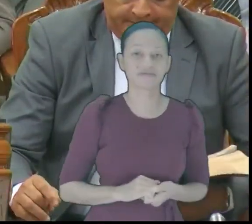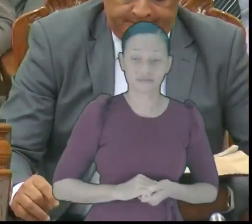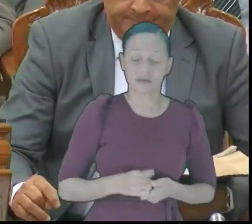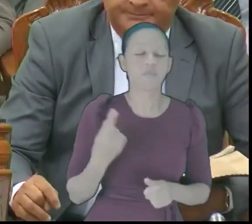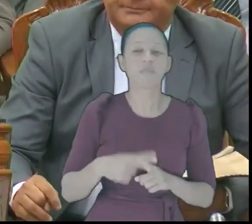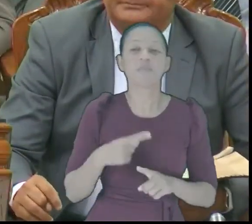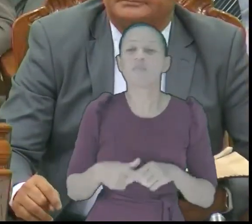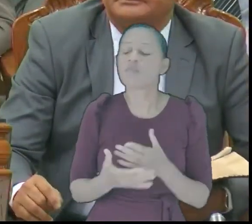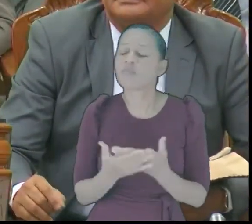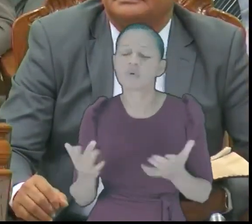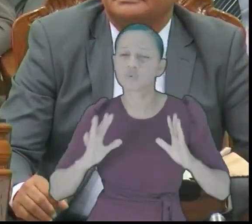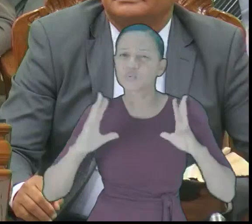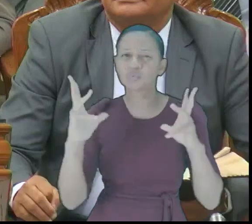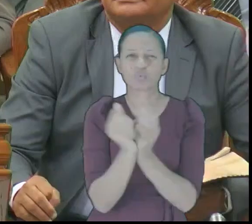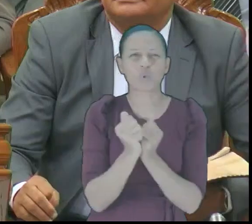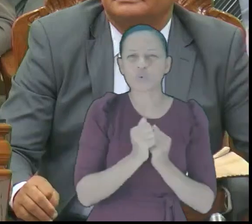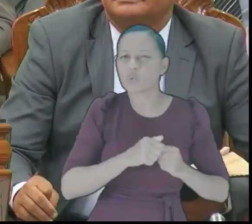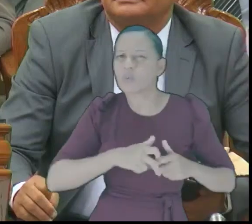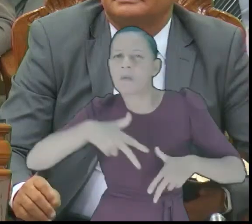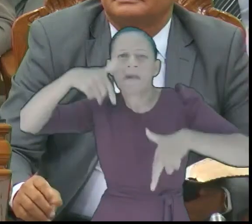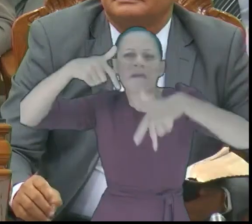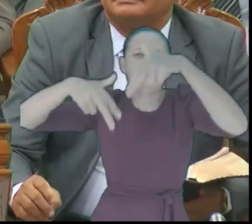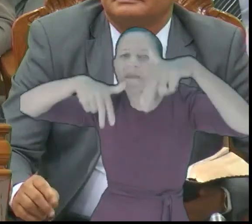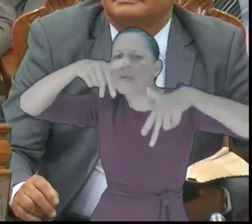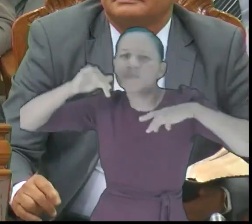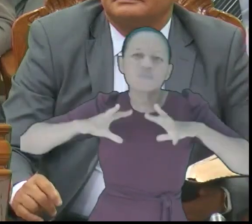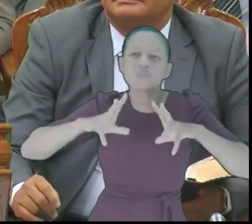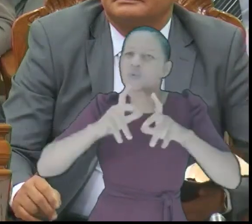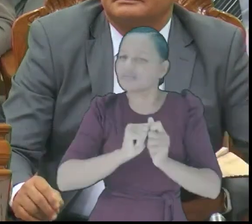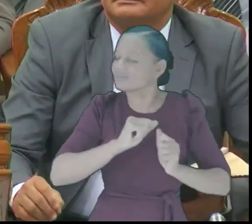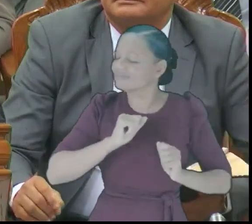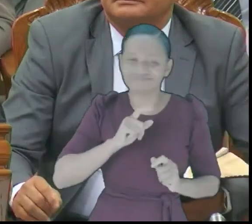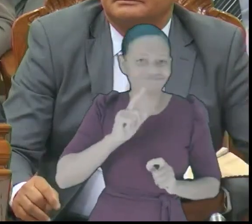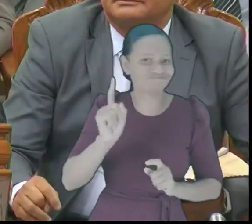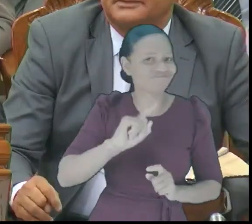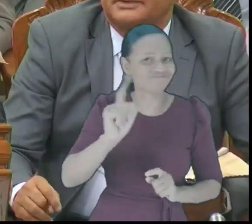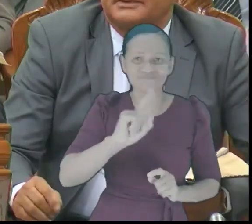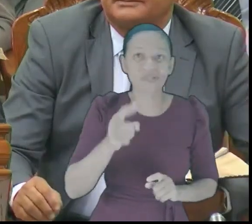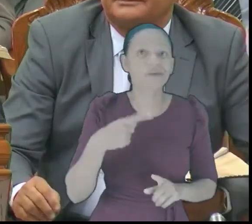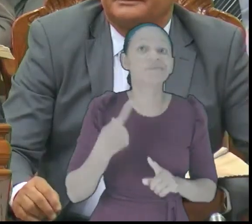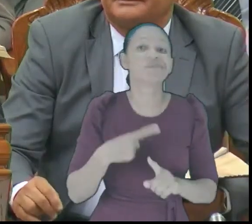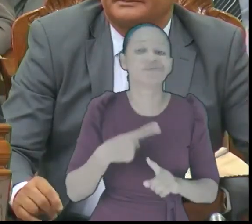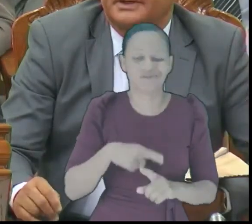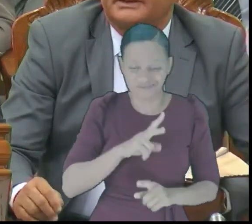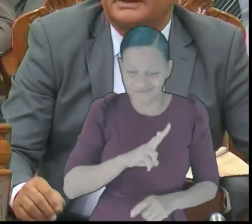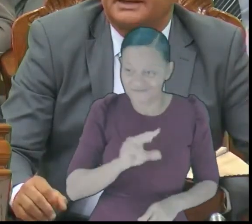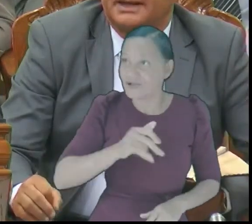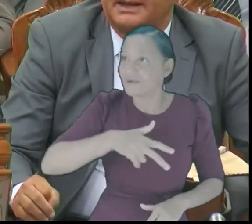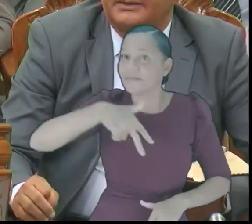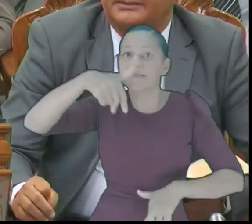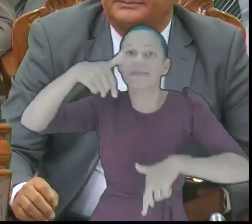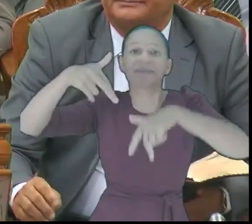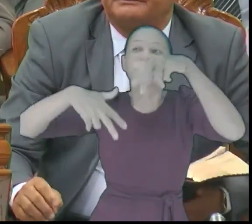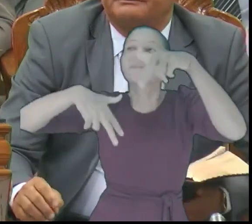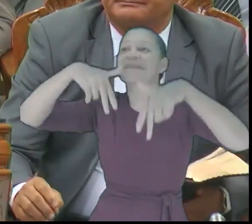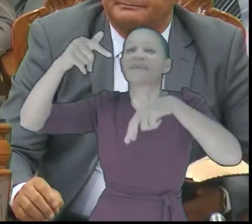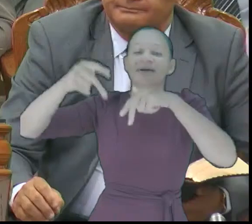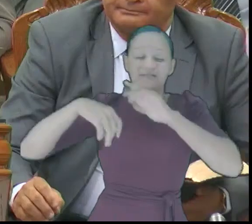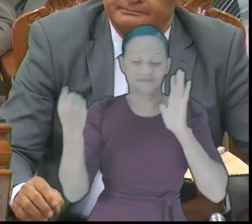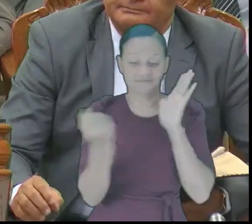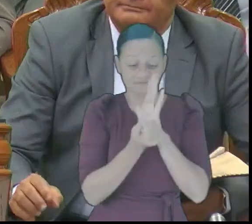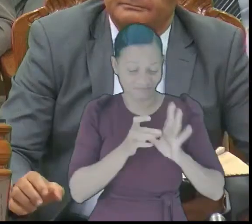Por que é que não vai subir todo mundo para o céu no dia do arrebatamento? Por que não vai subir todo mundo? Porque só vai subir quem está